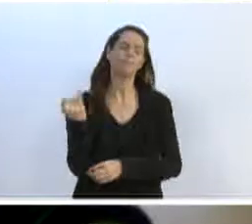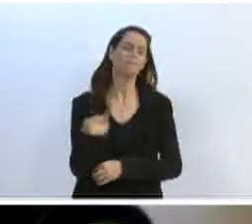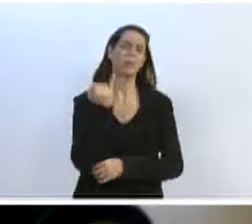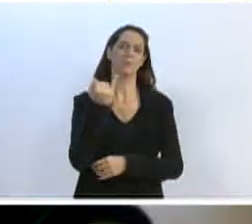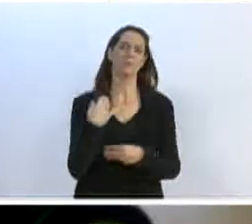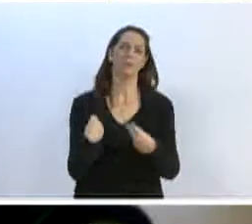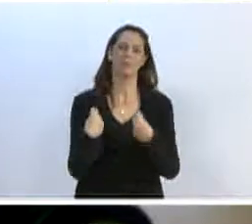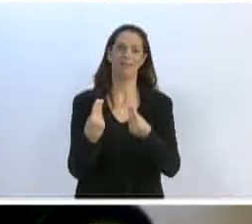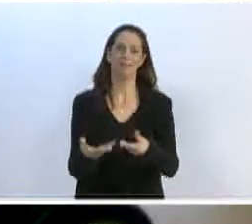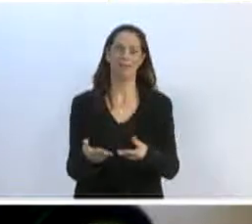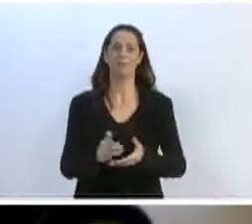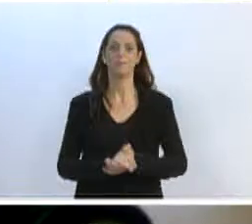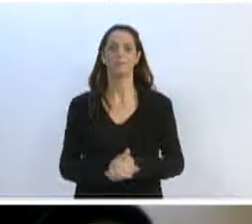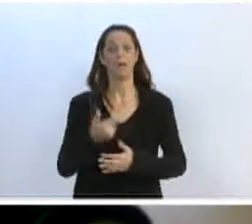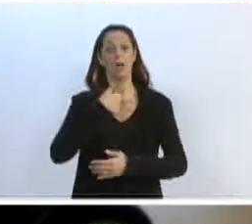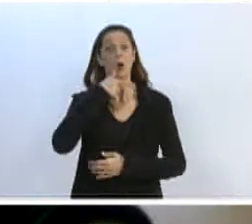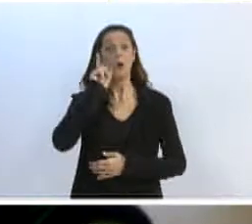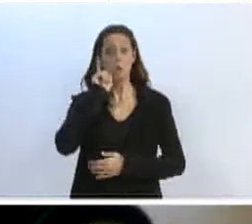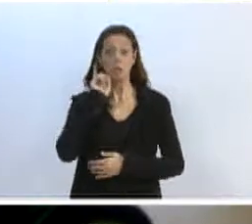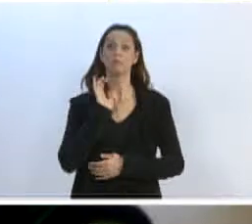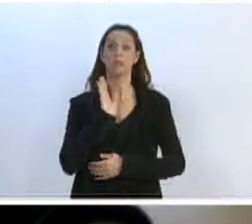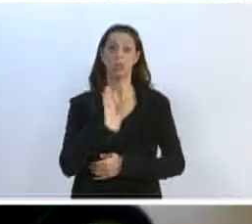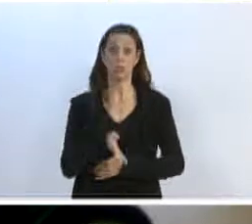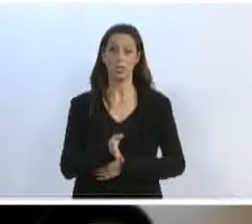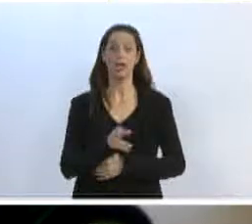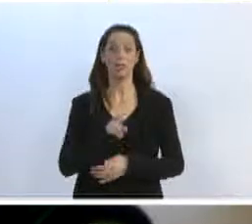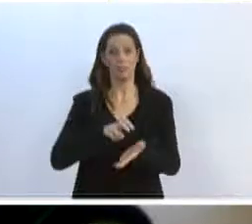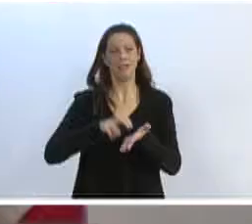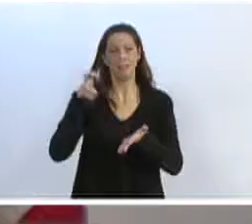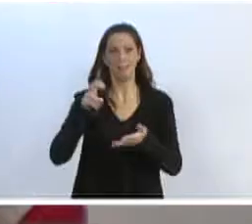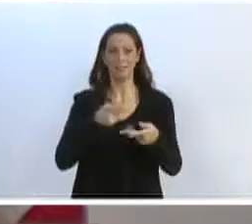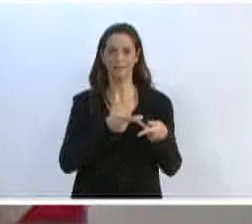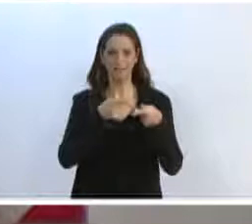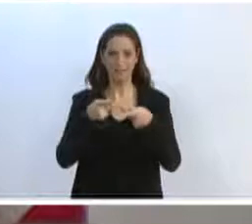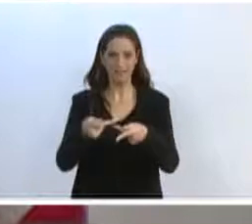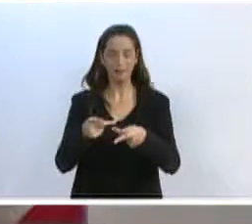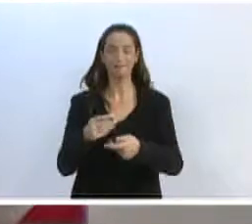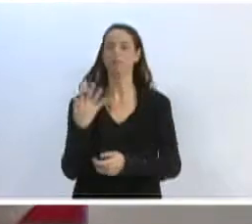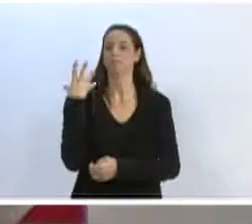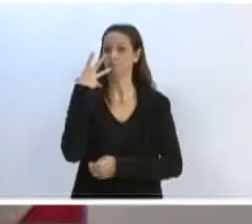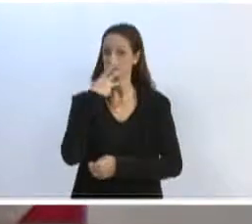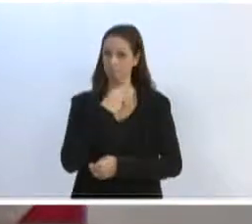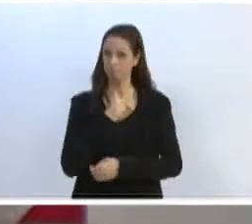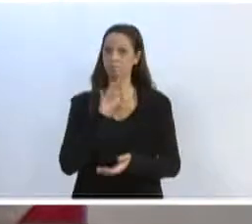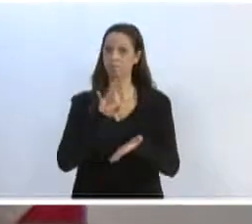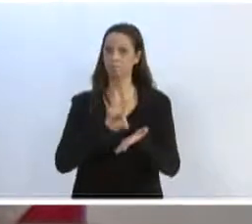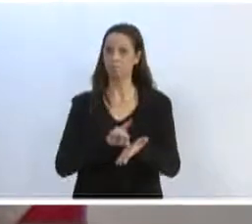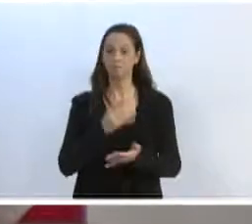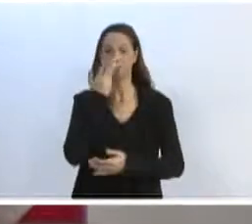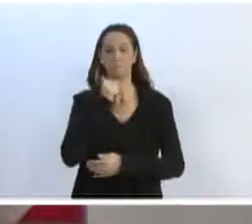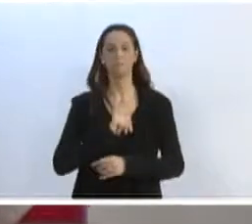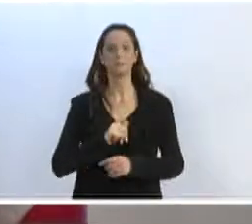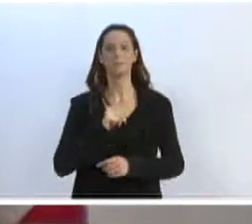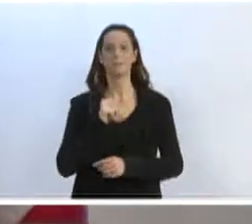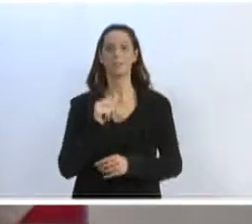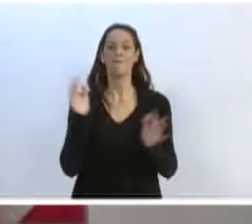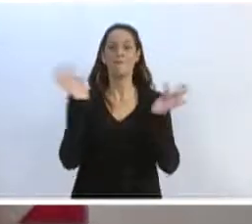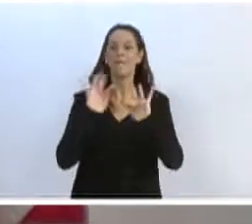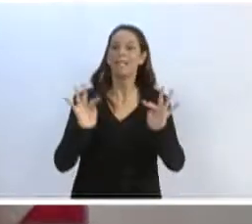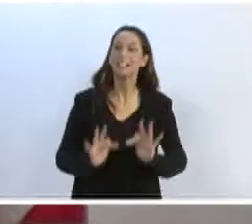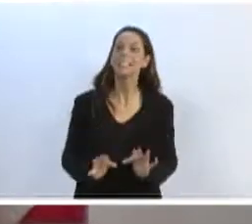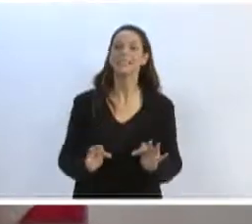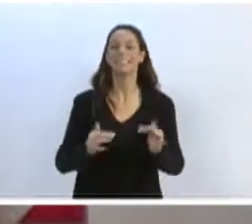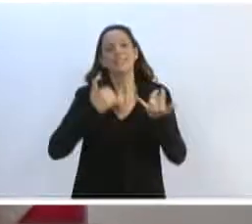ontem ontem estive lá na parte da manhã muito bonito a garotada todos se divertindo uma